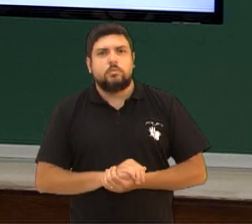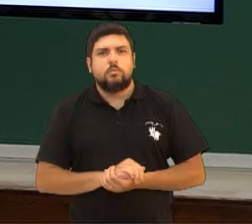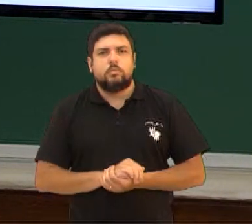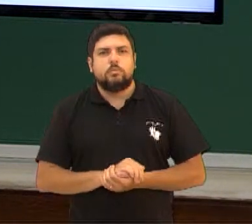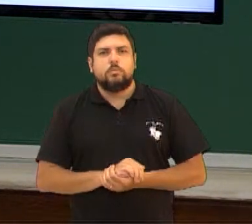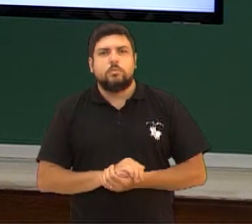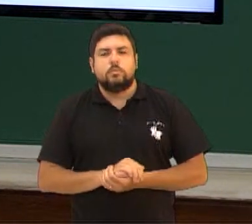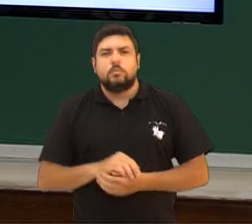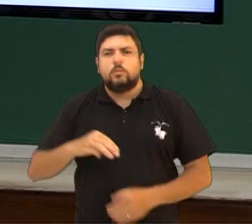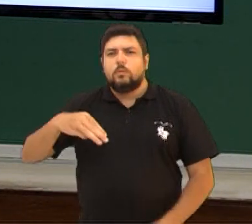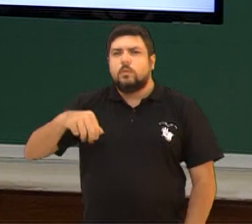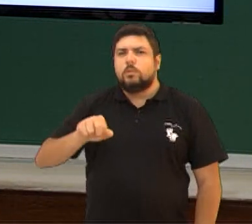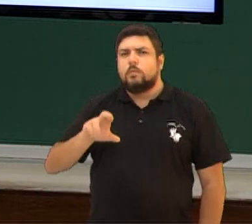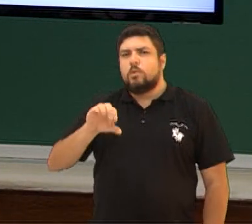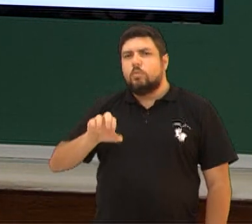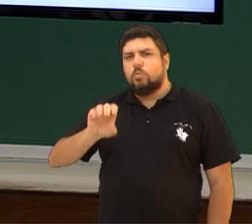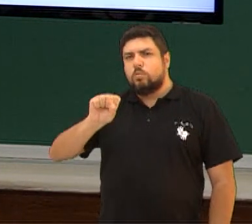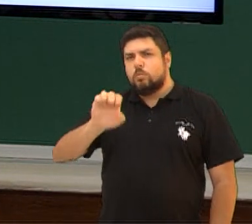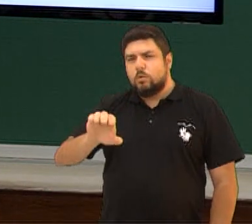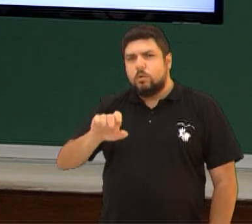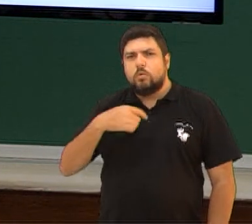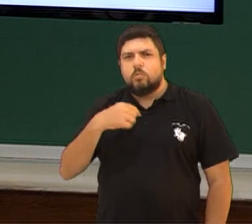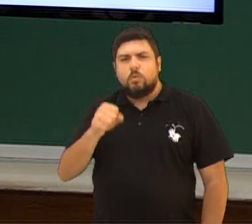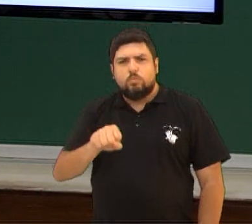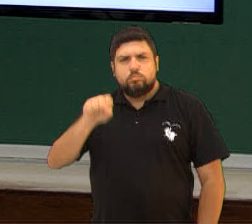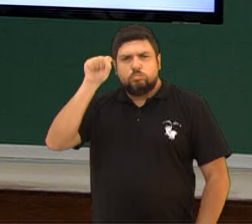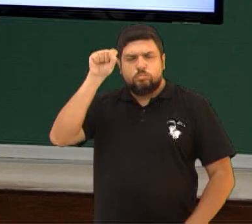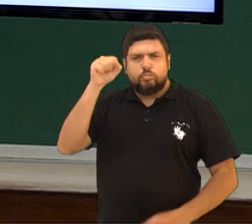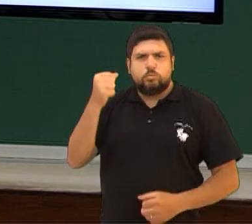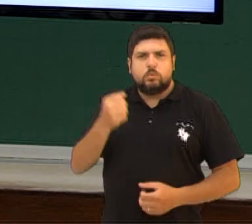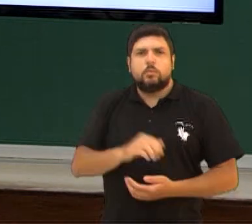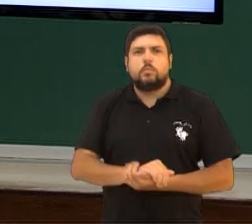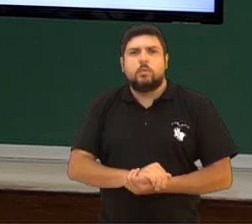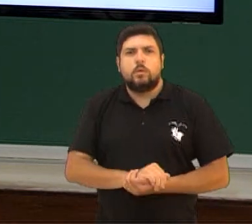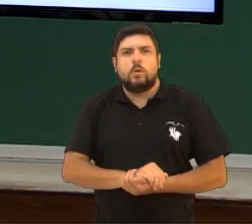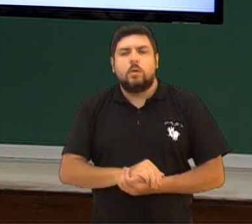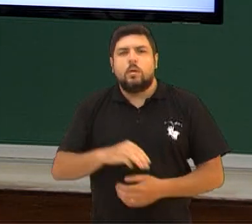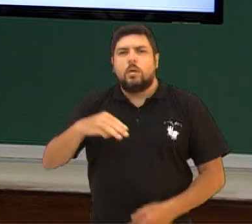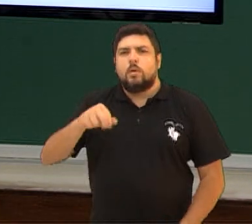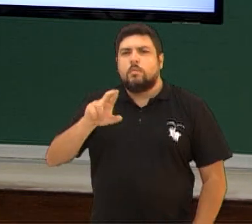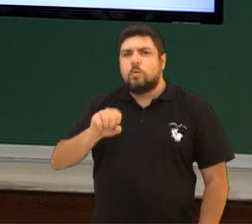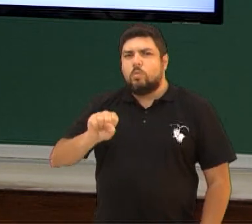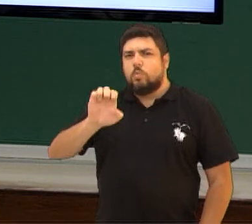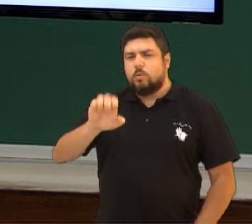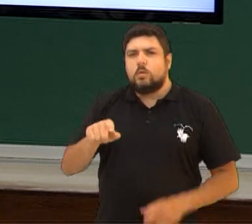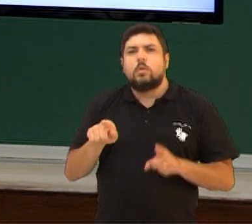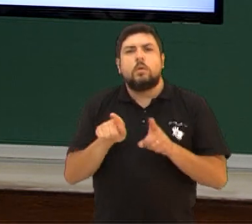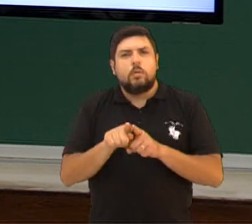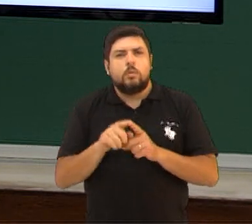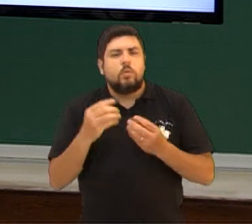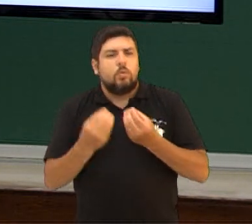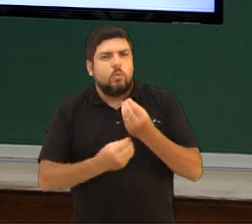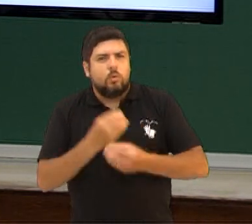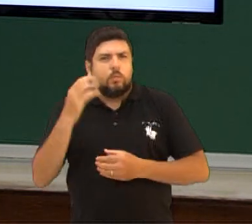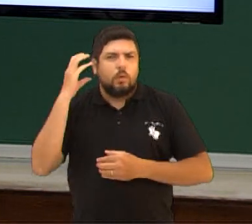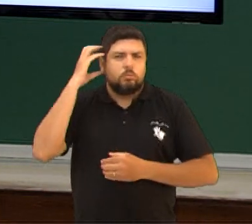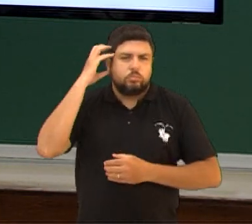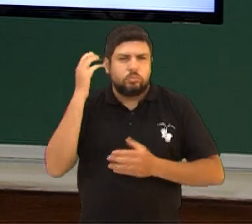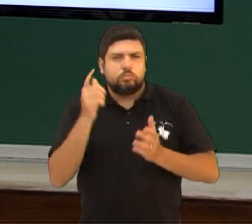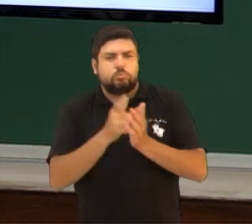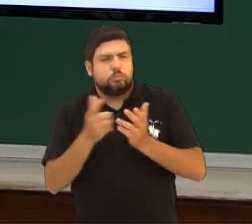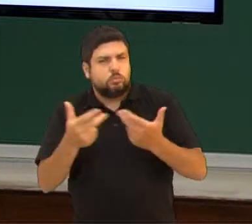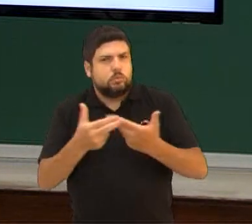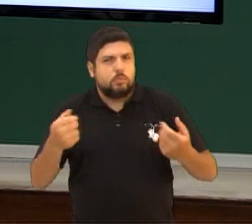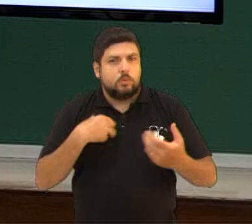Herbert Marcuse, contra a revolução e revolta. Então, Marcuse também vai trabalhar nessa questão da mídia, da influência da mídia. O Marcuse